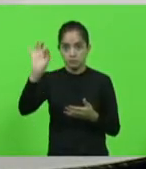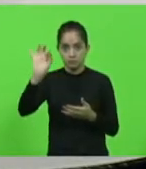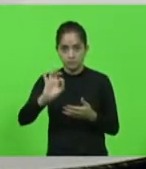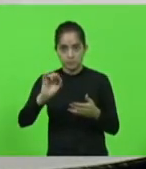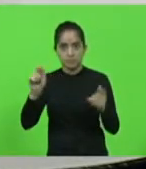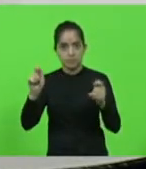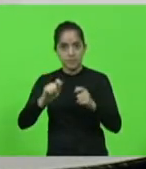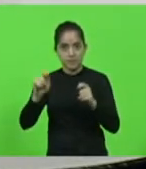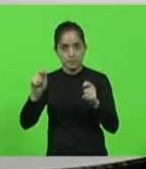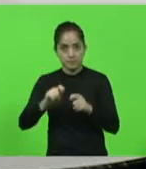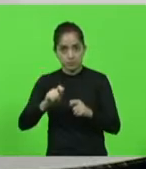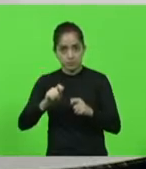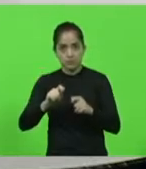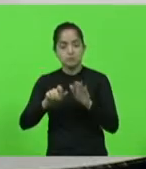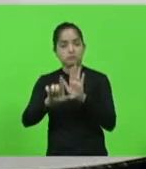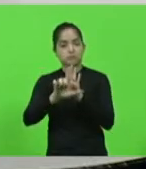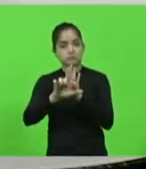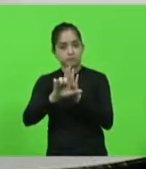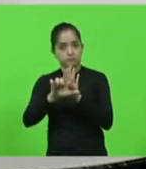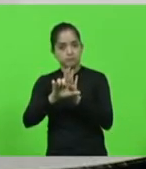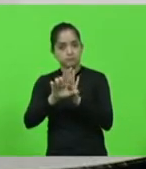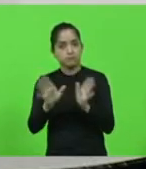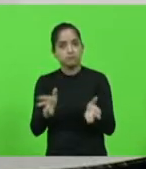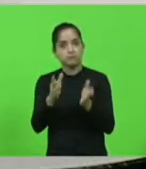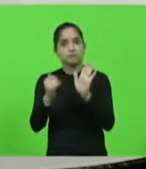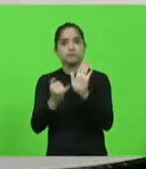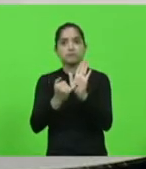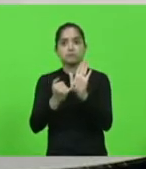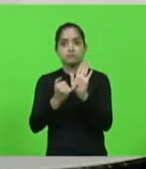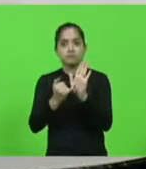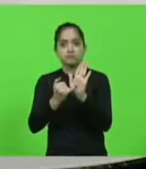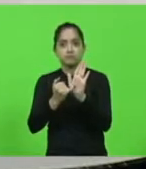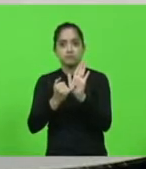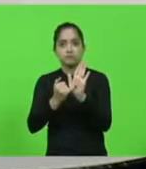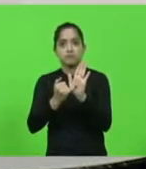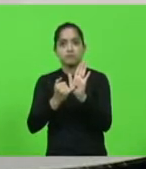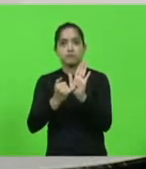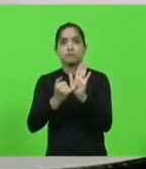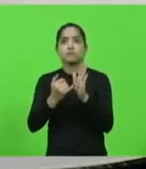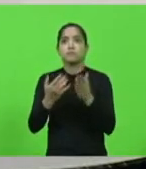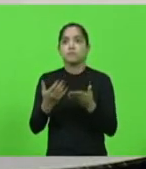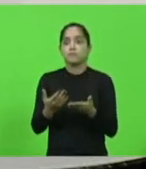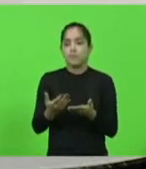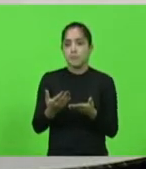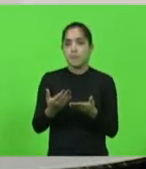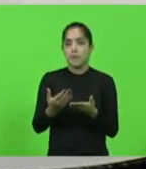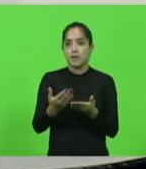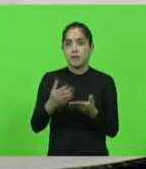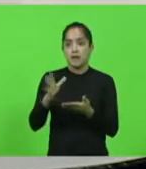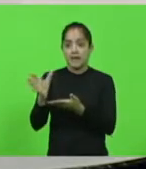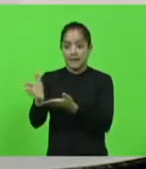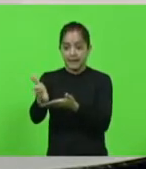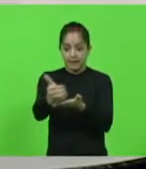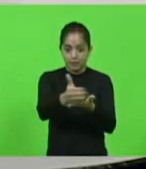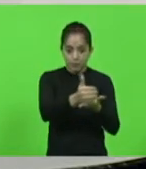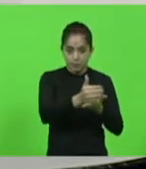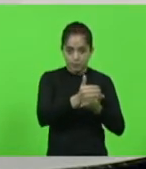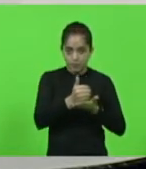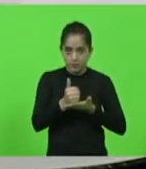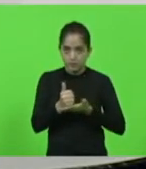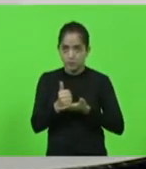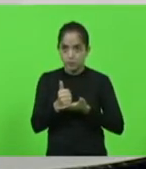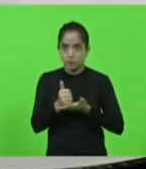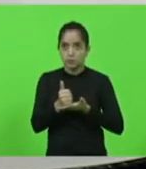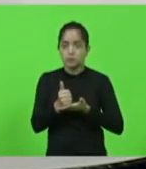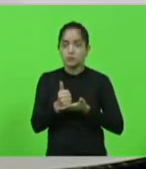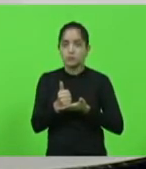permitidos pelas leis de incentivo fiscal federal que poderiam deixar de ser recolhidos para a União por